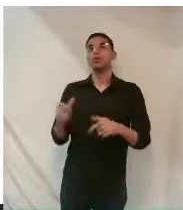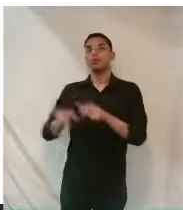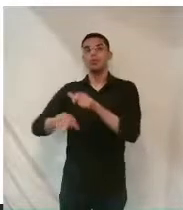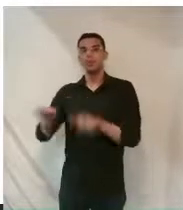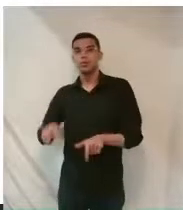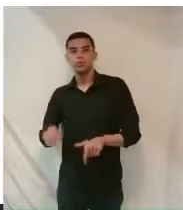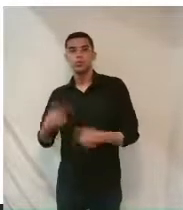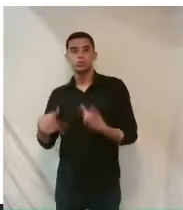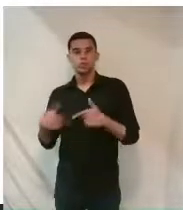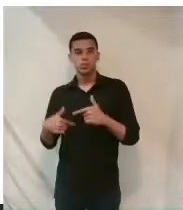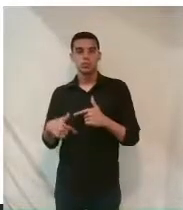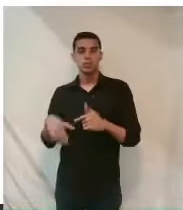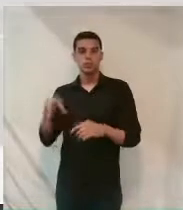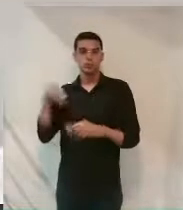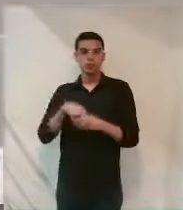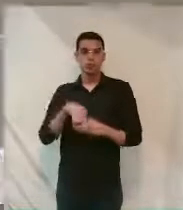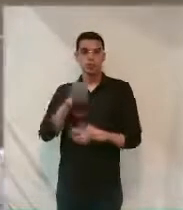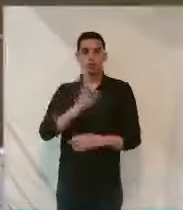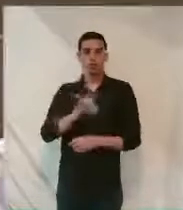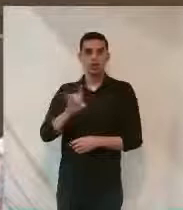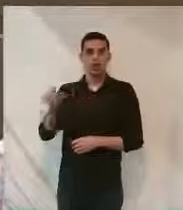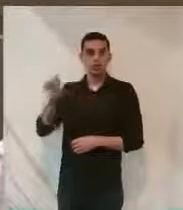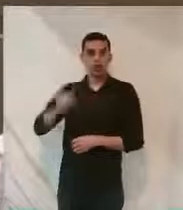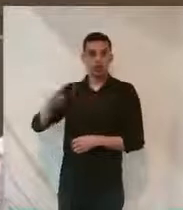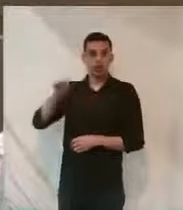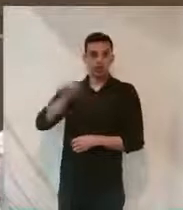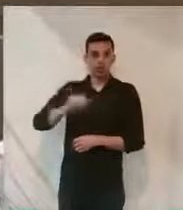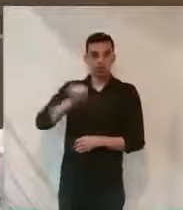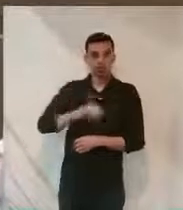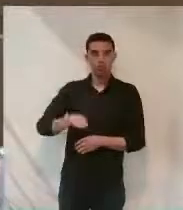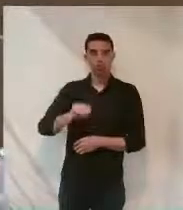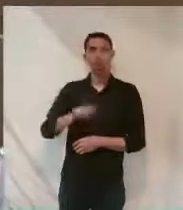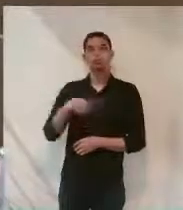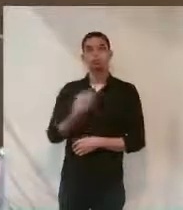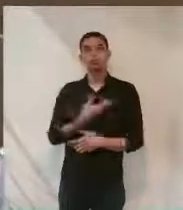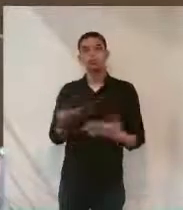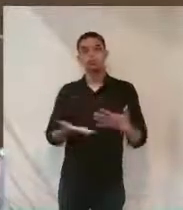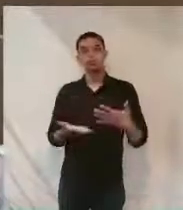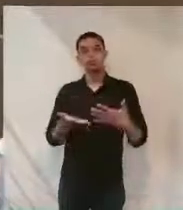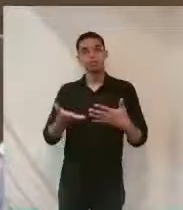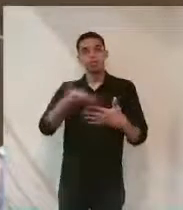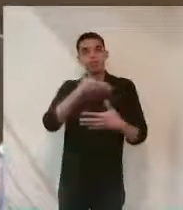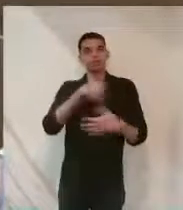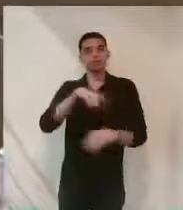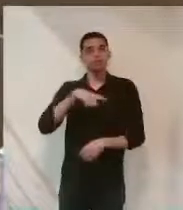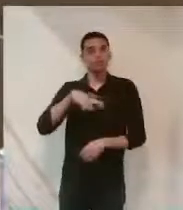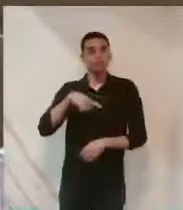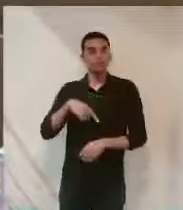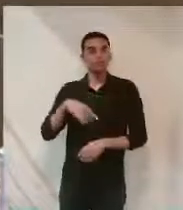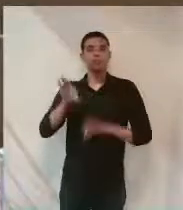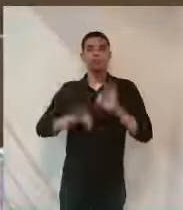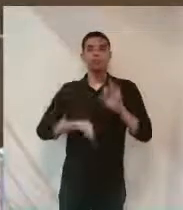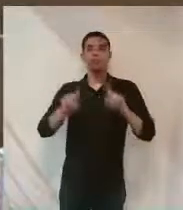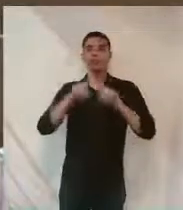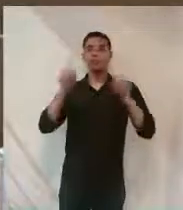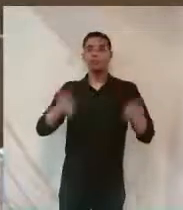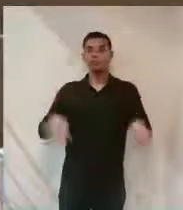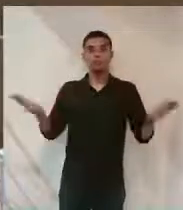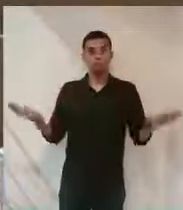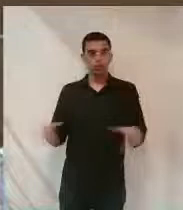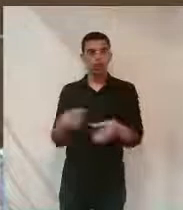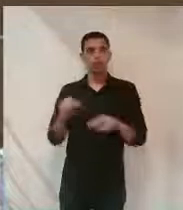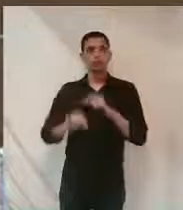pessoas, e de acordo com o que ela apresenta naquele ano, a gente traça um plano em conjunto para que essa cooperativa ela mude